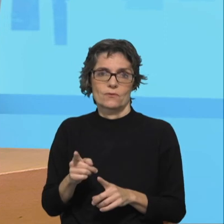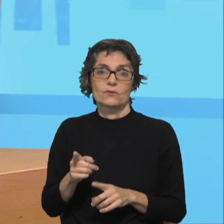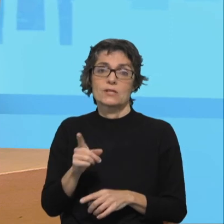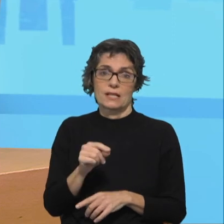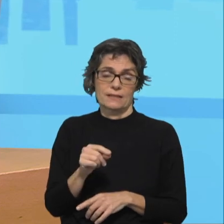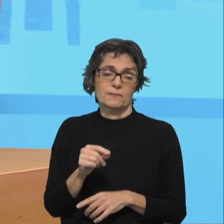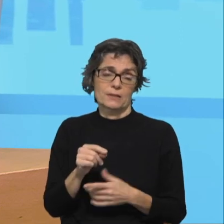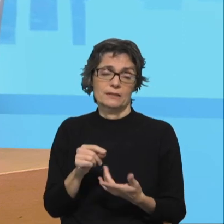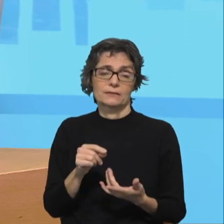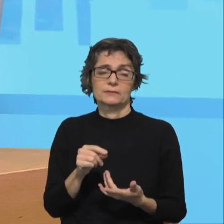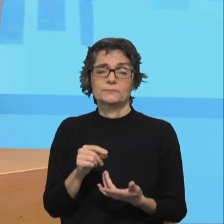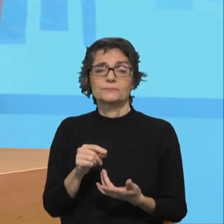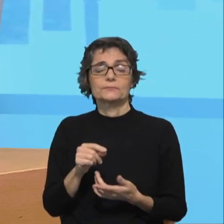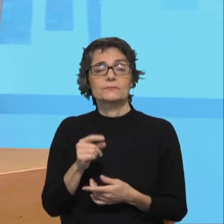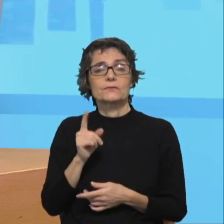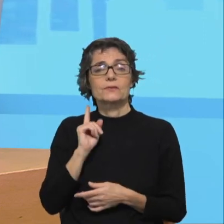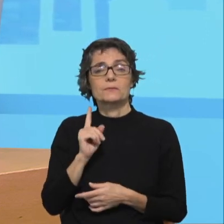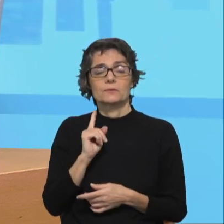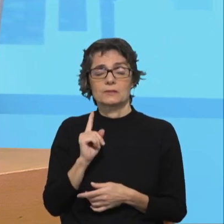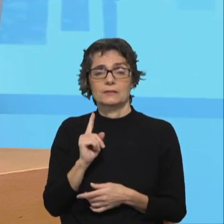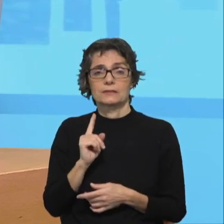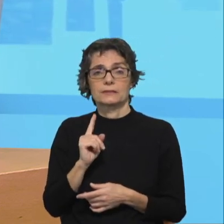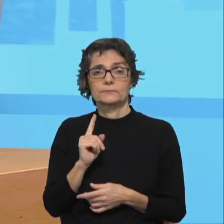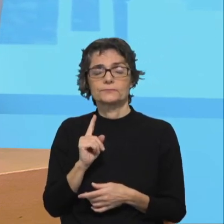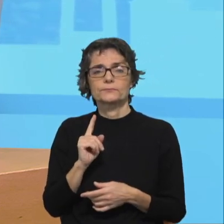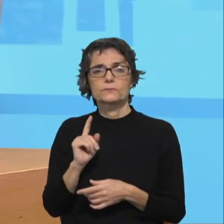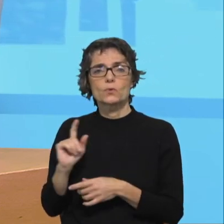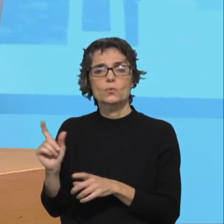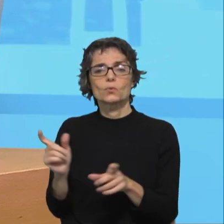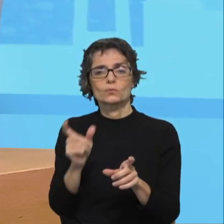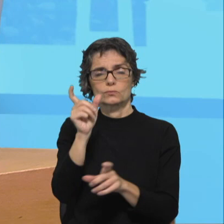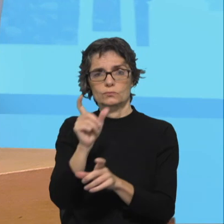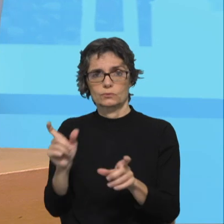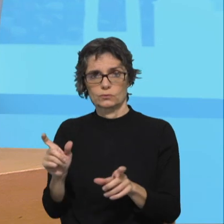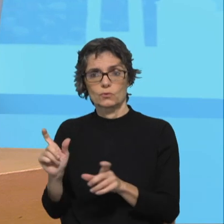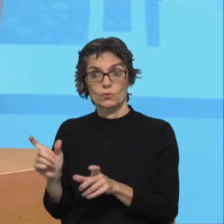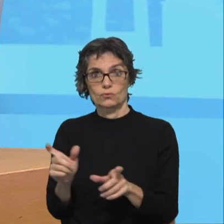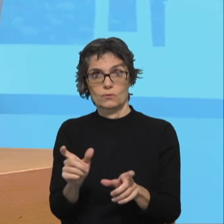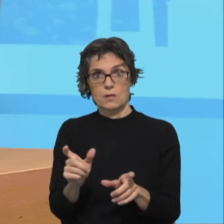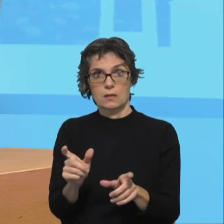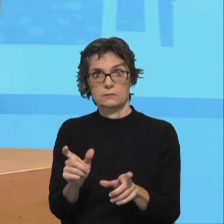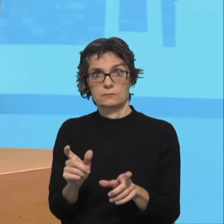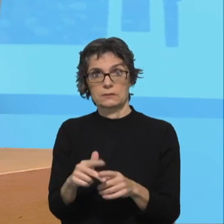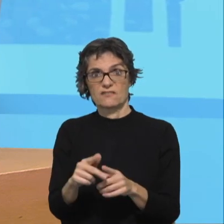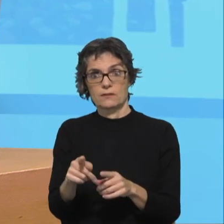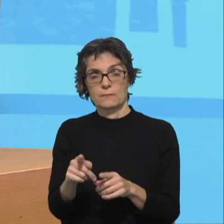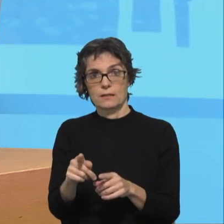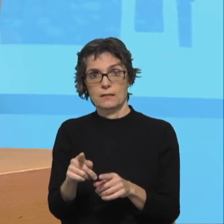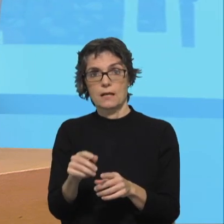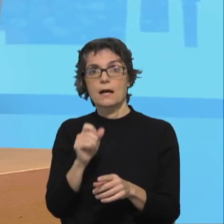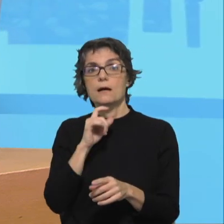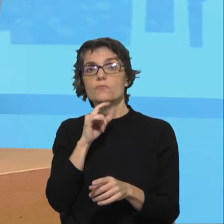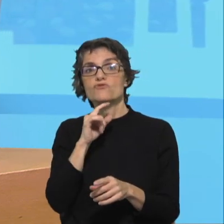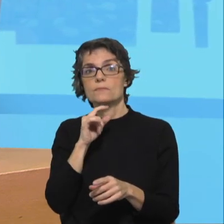justificam os meios, portanto, é necessário que haja um controle humano sobre os meios que, através da inteligência artificial, são